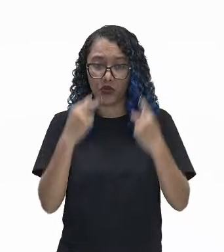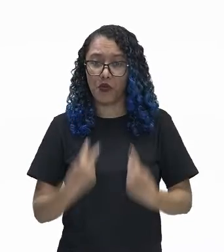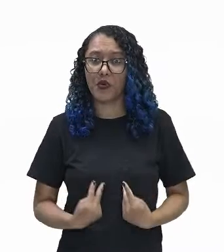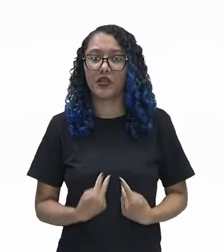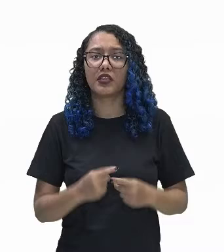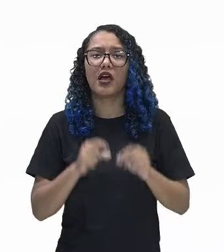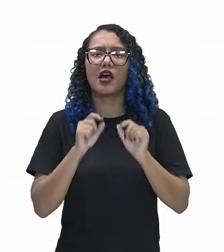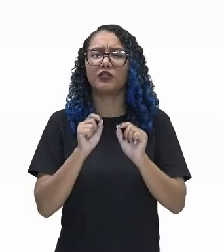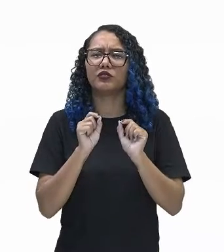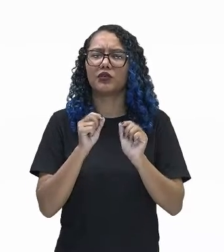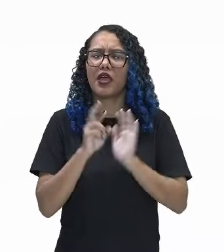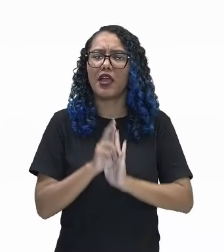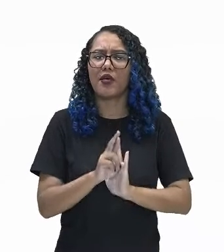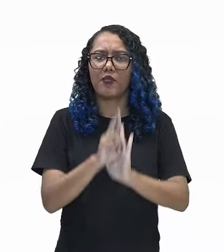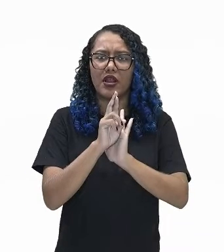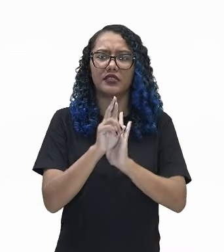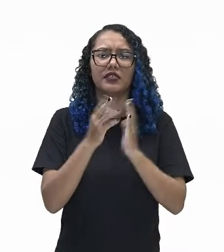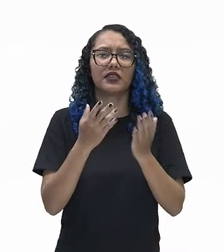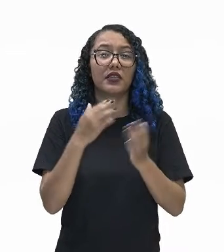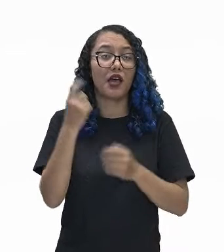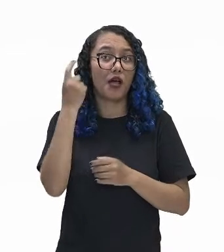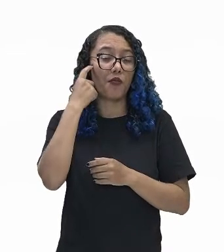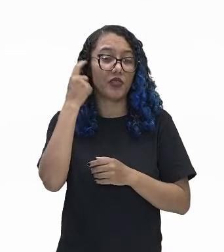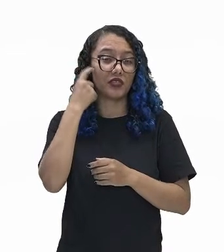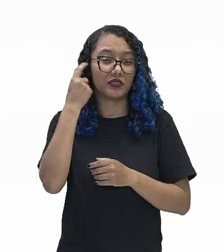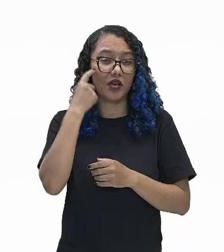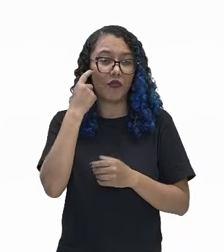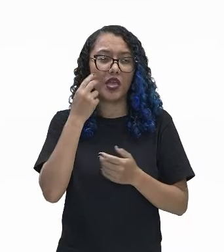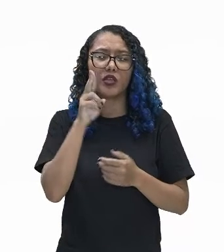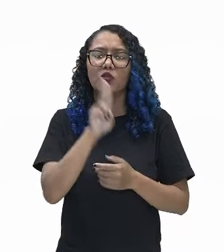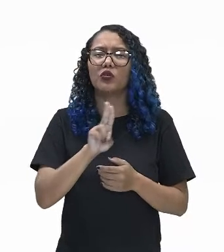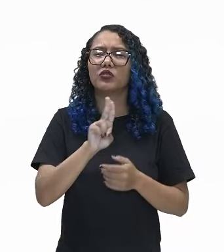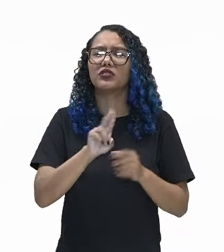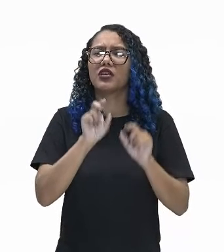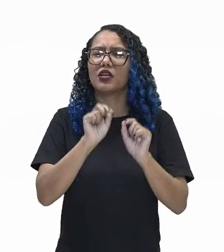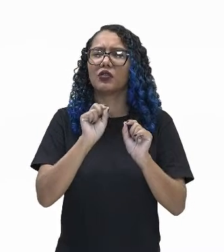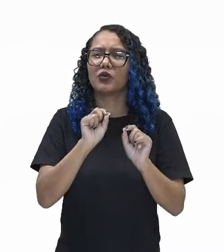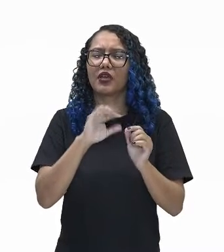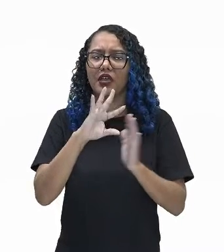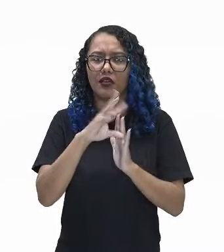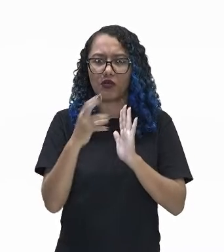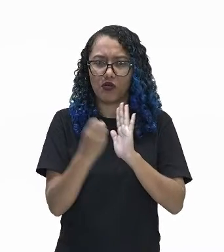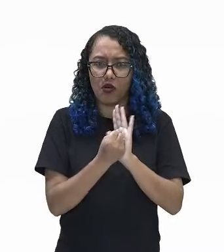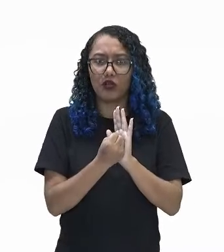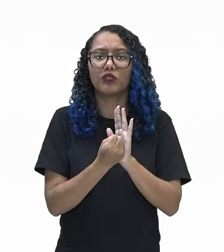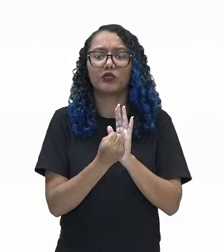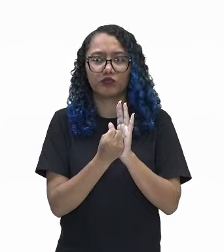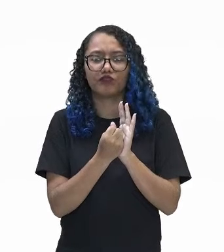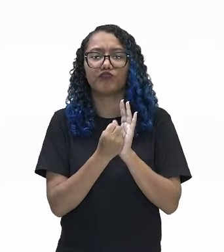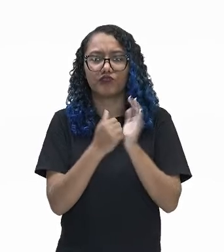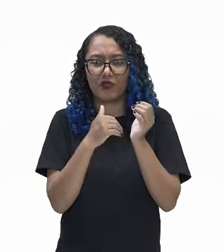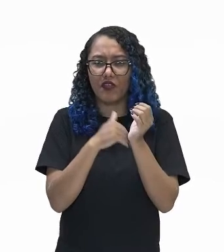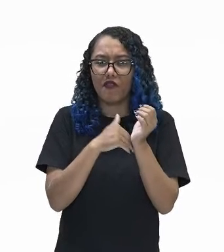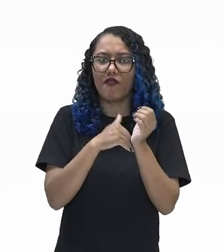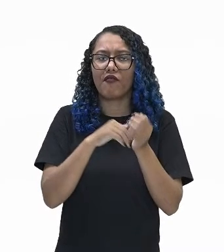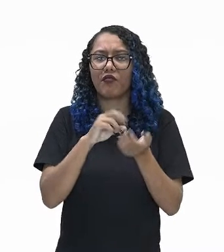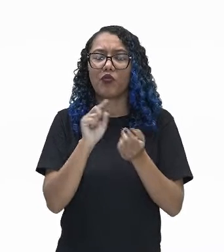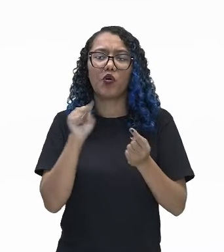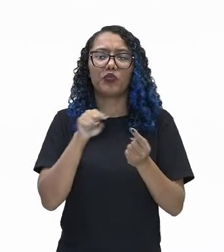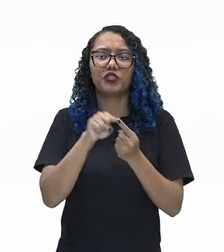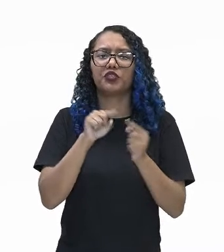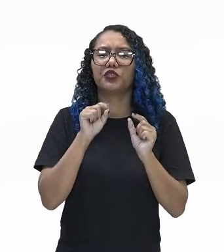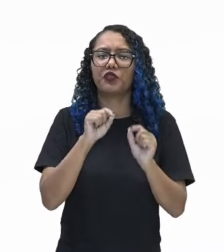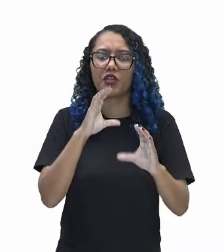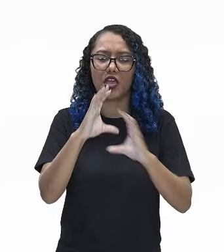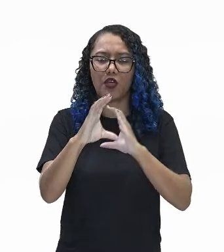o pensamento por meio de sinais codificados com o intuito de comunicar-se com